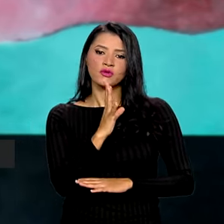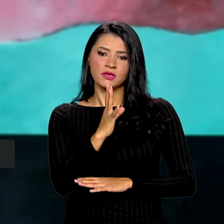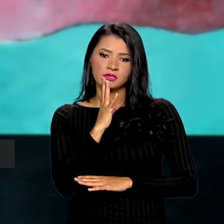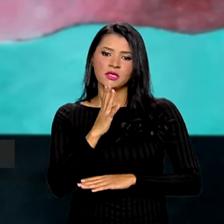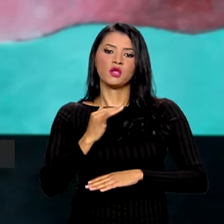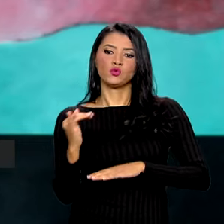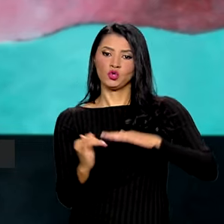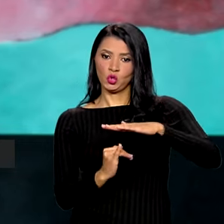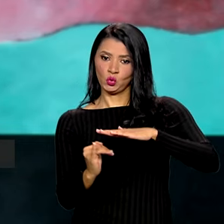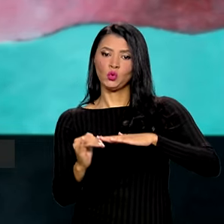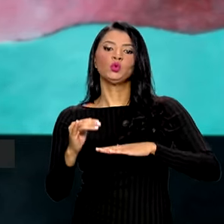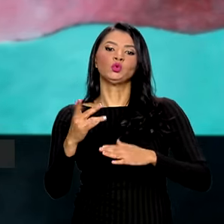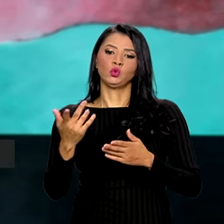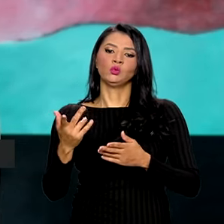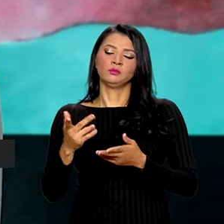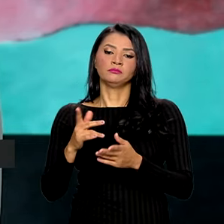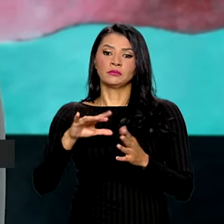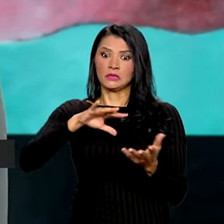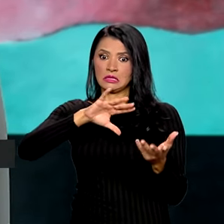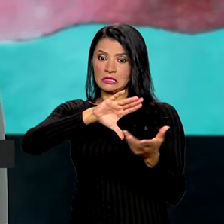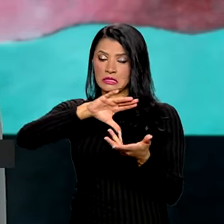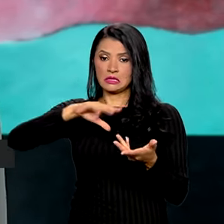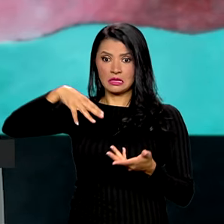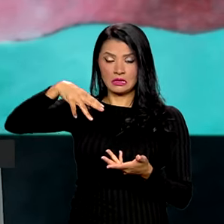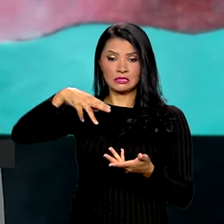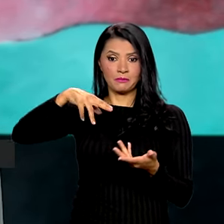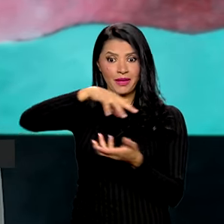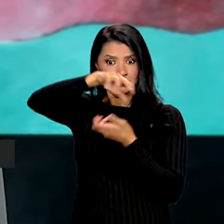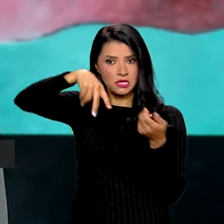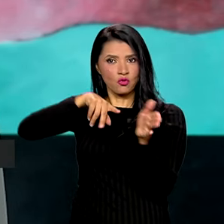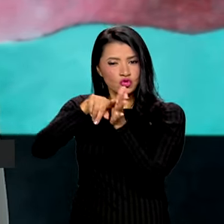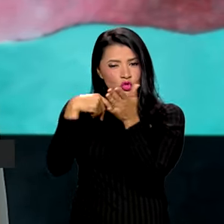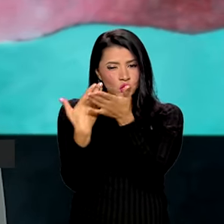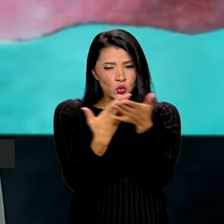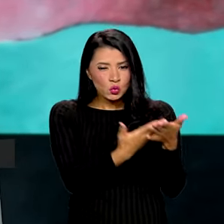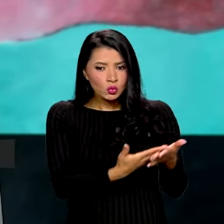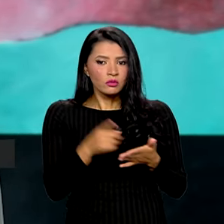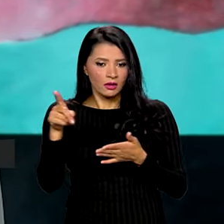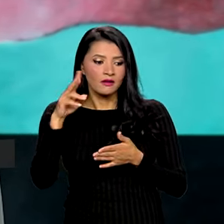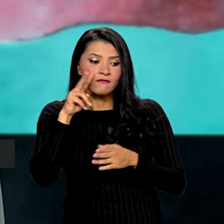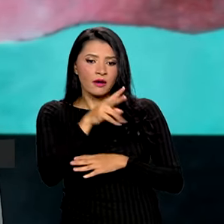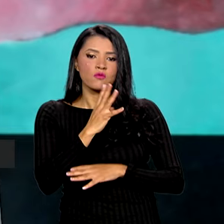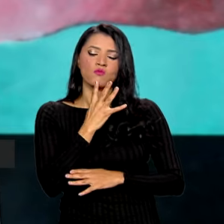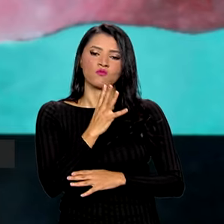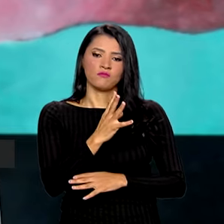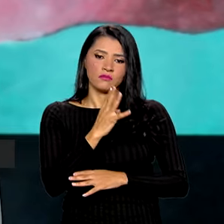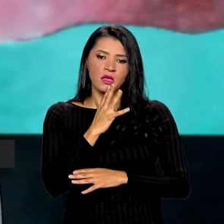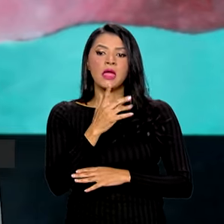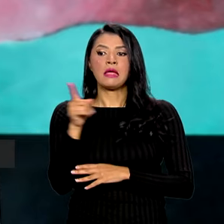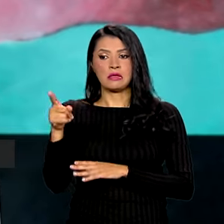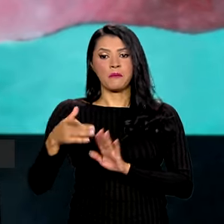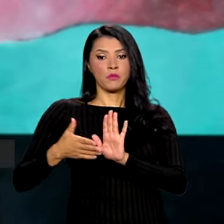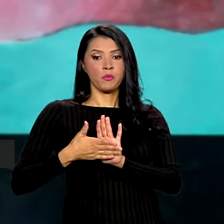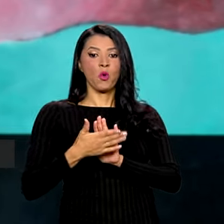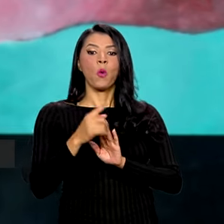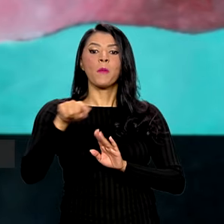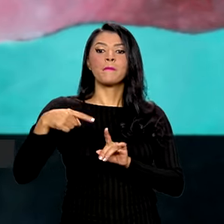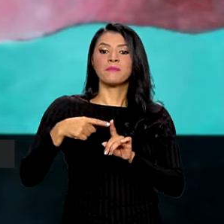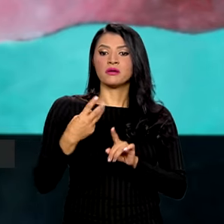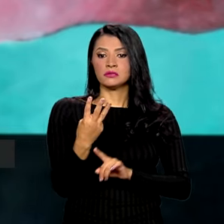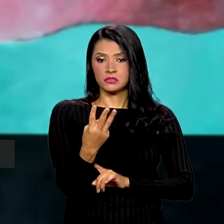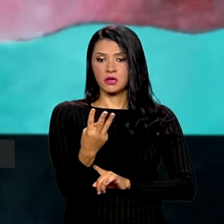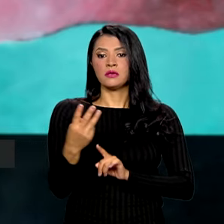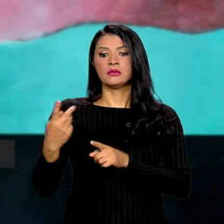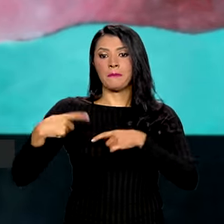Pesquisas Espaciais, e ele quer propor mais três outras parcerias de satélite que possam fazer o imagiamento